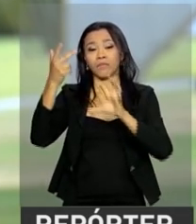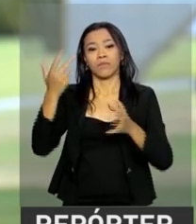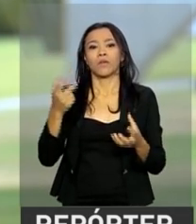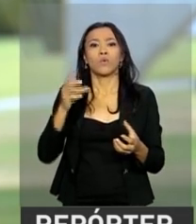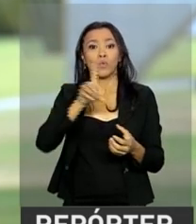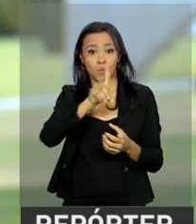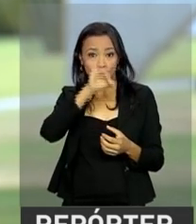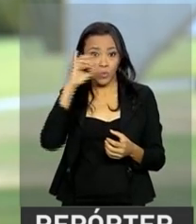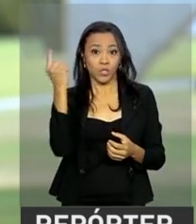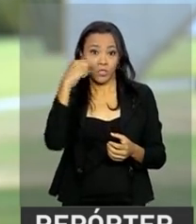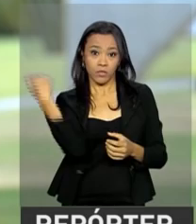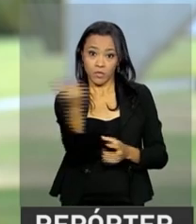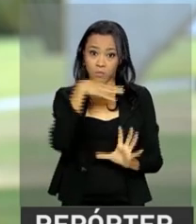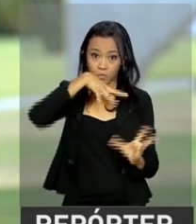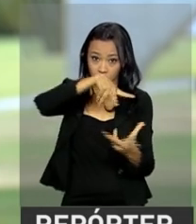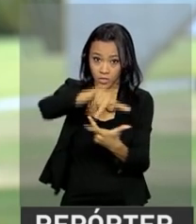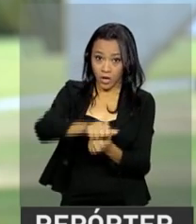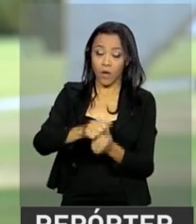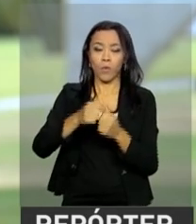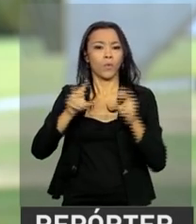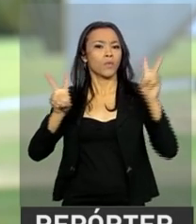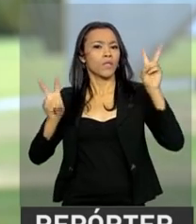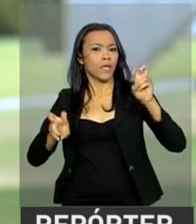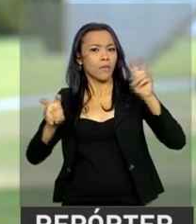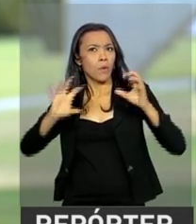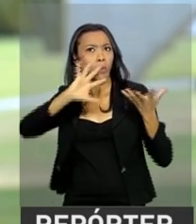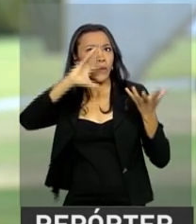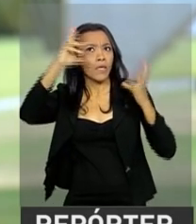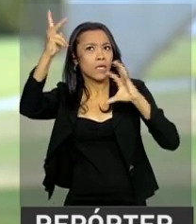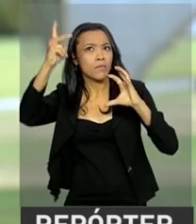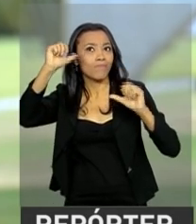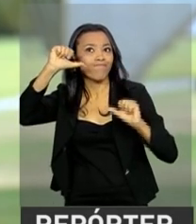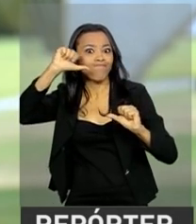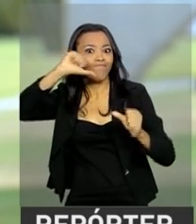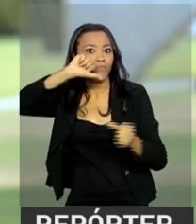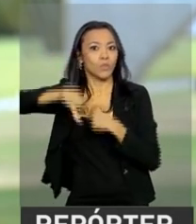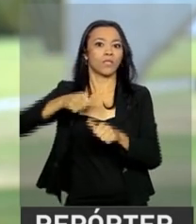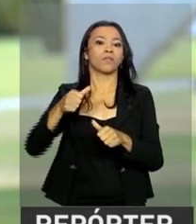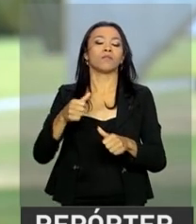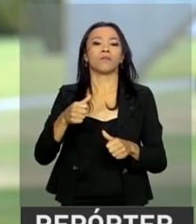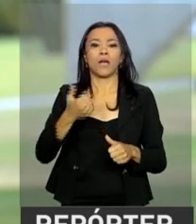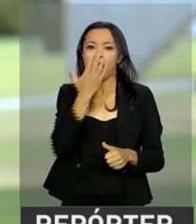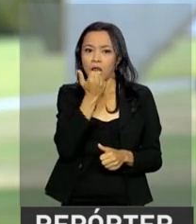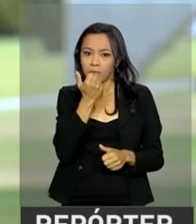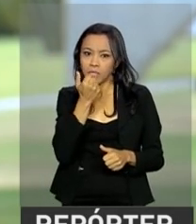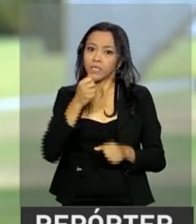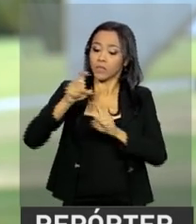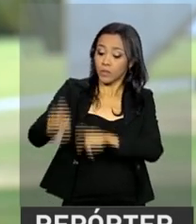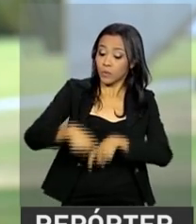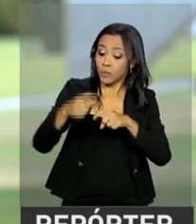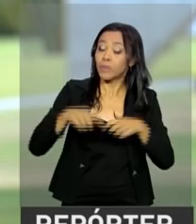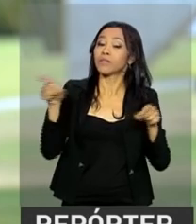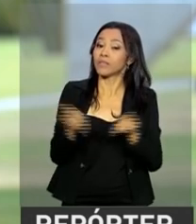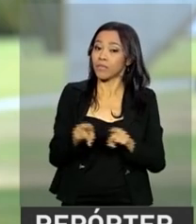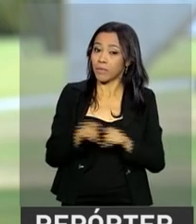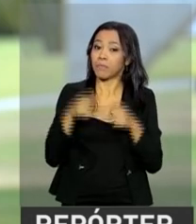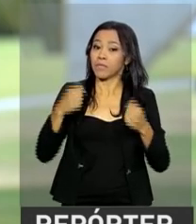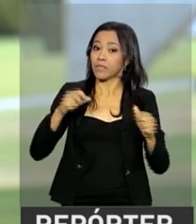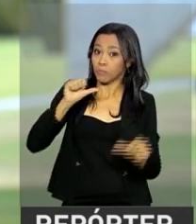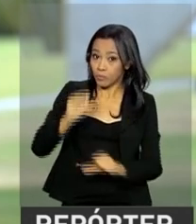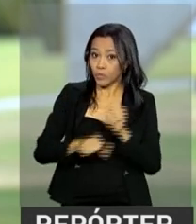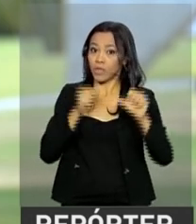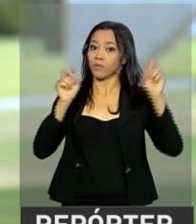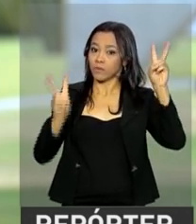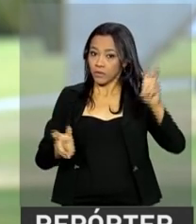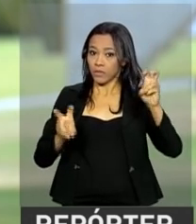Mundial da Alimentação em 2016 é: o clima está mudando. A alimentação e a agricultura também precisam mudar. A data,